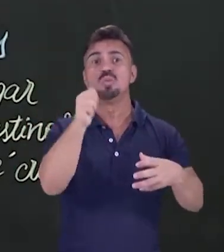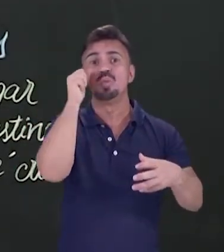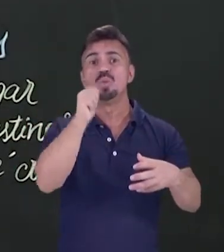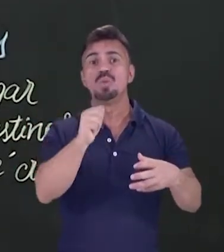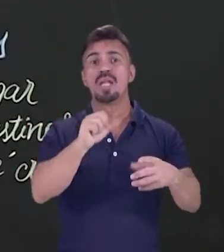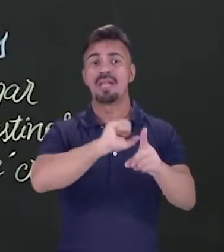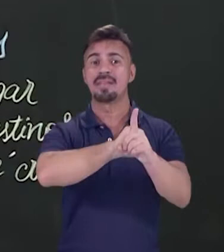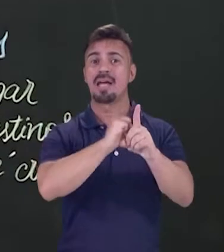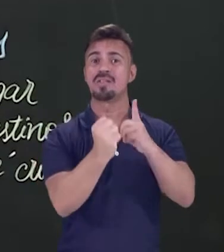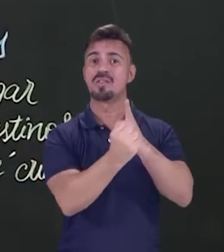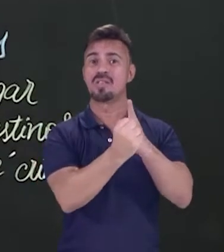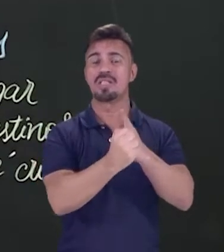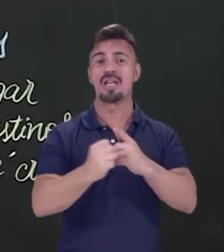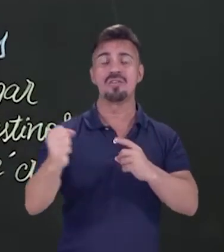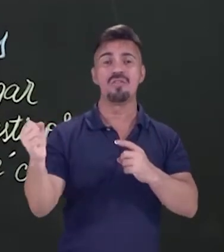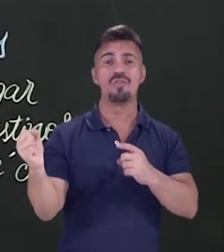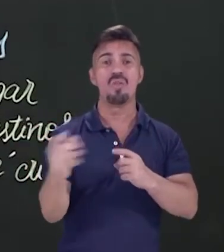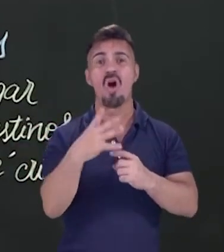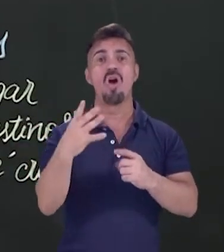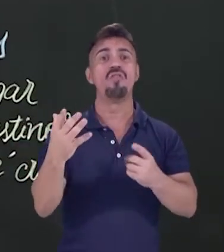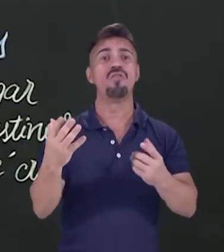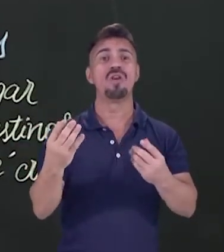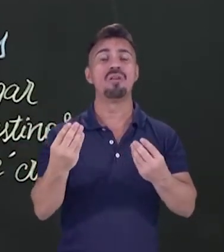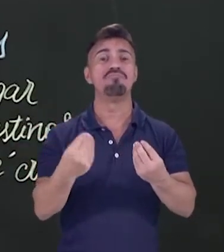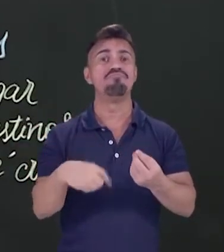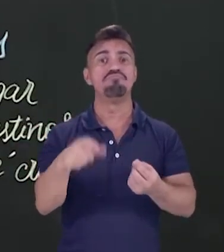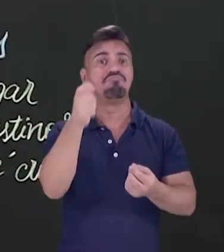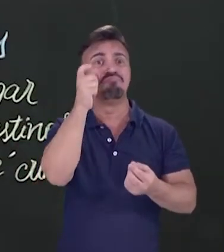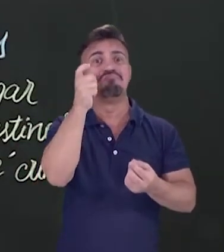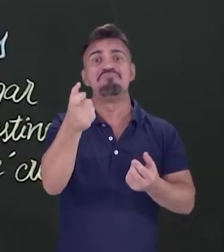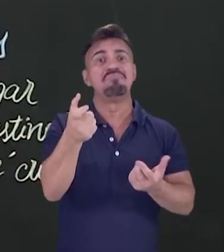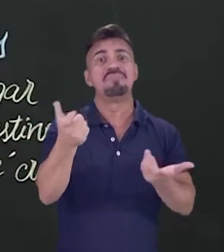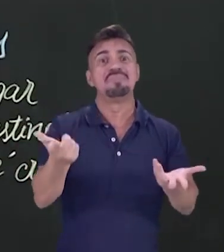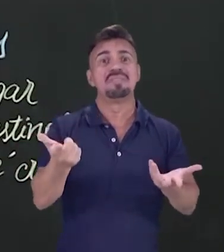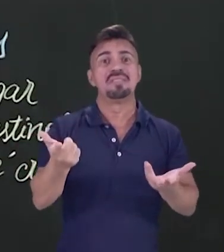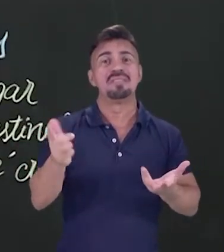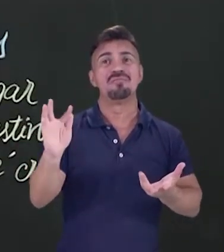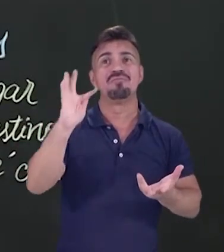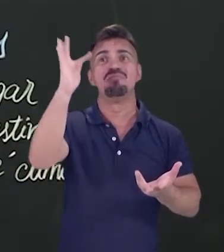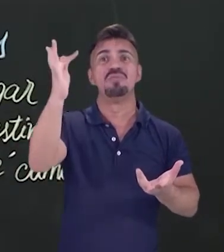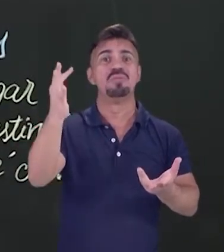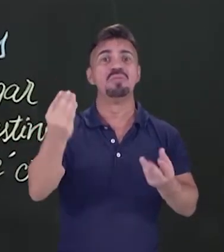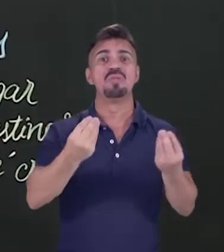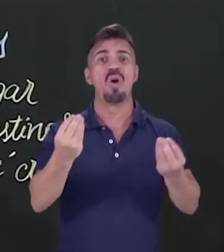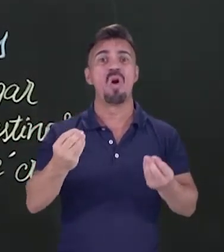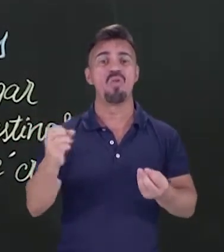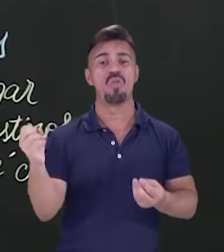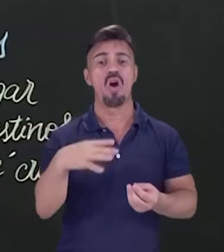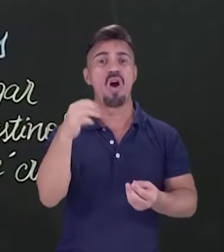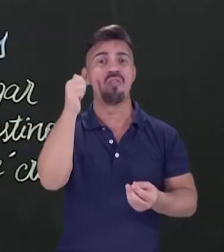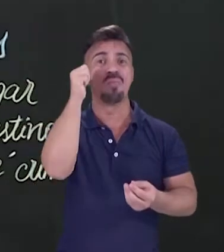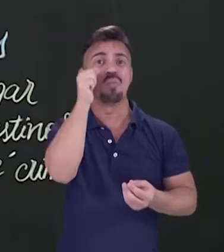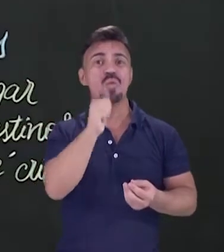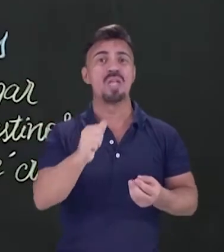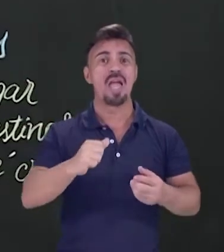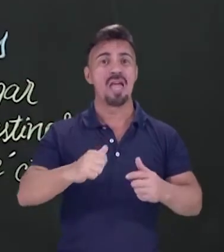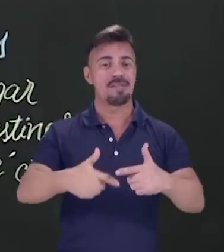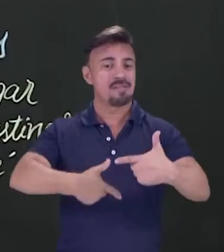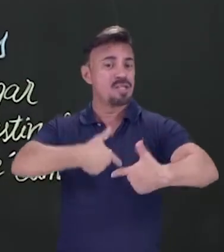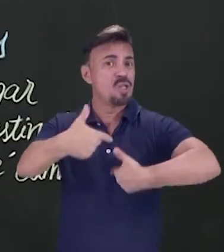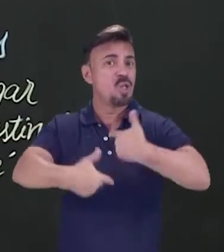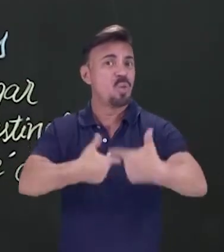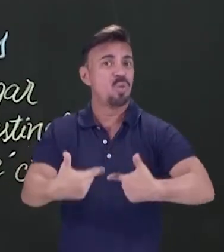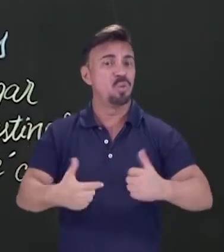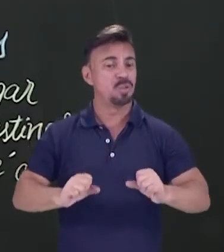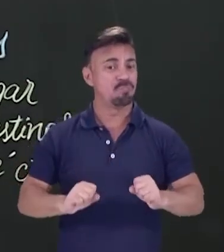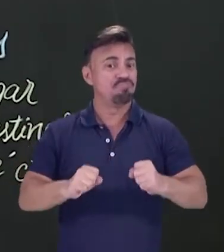que vai discutir novas perspectivas. Eu não posso utilizar um adjetivo aleatoriamente. Se eu estou falando que são novas mulheres e que são novos destinos,